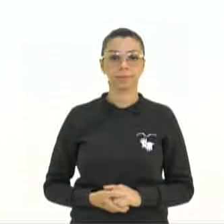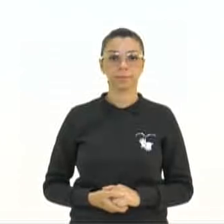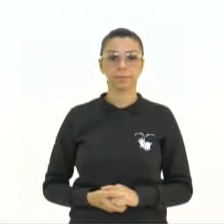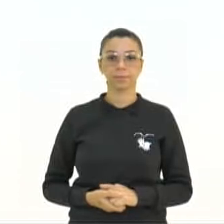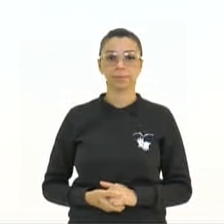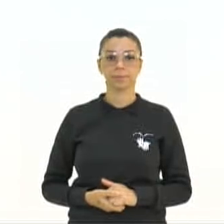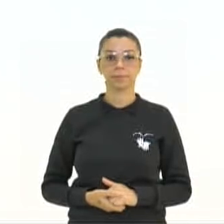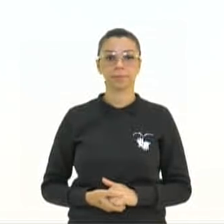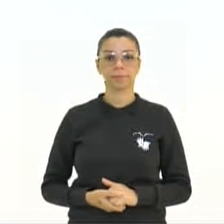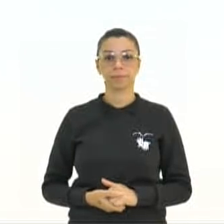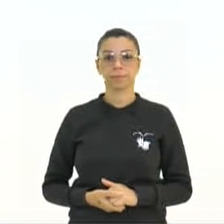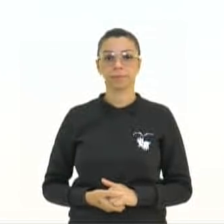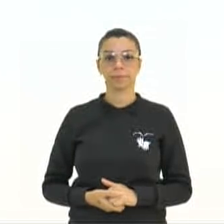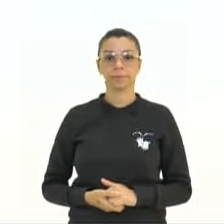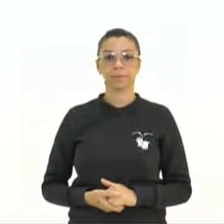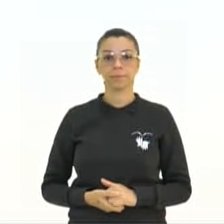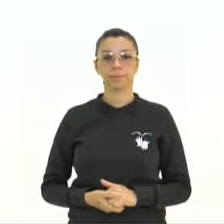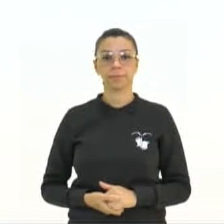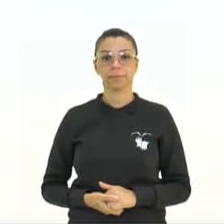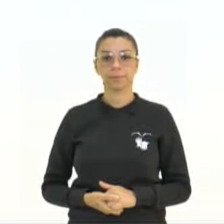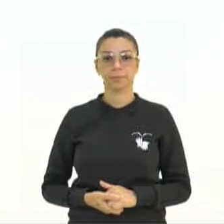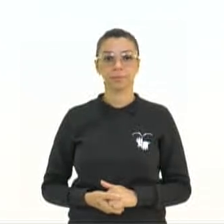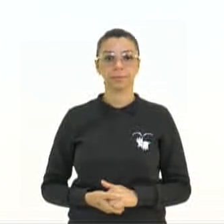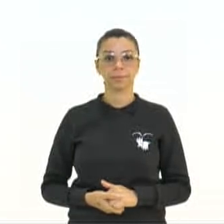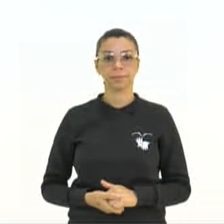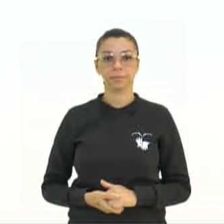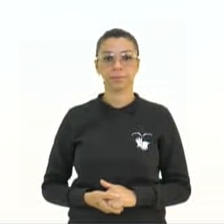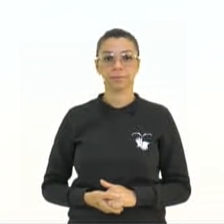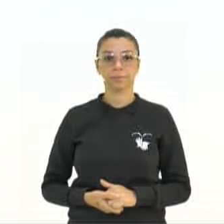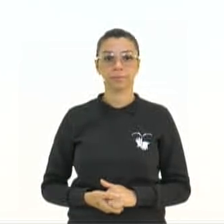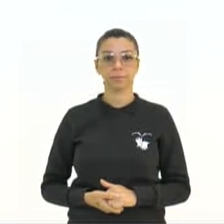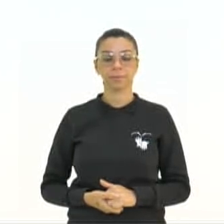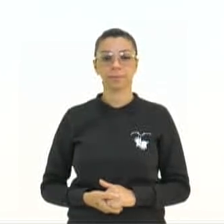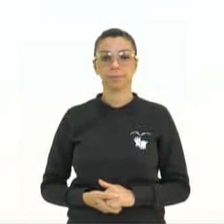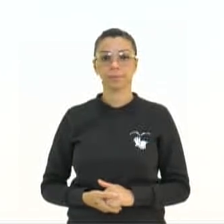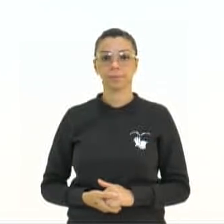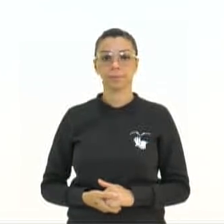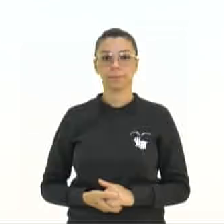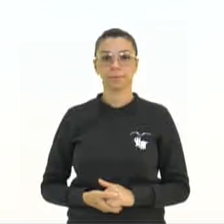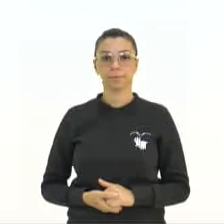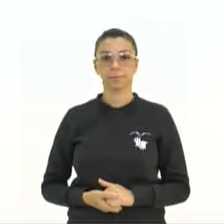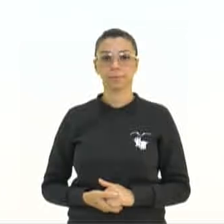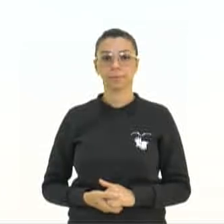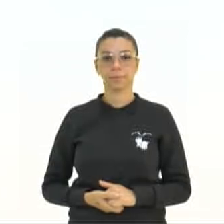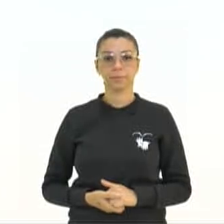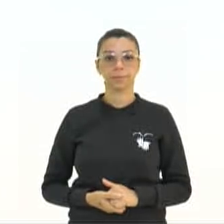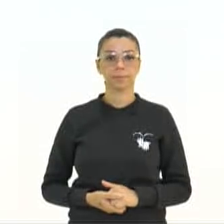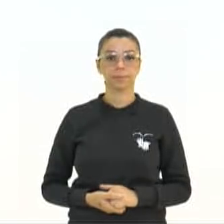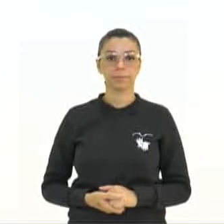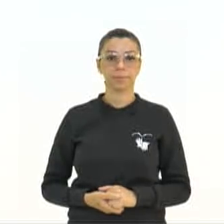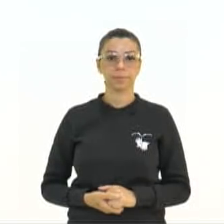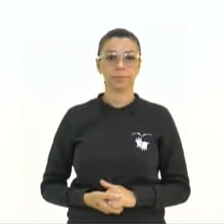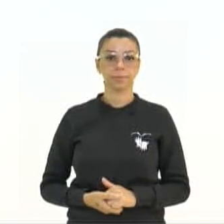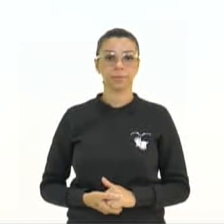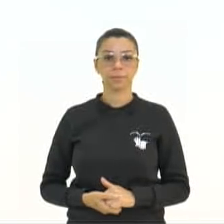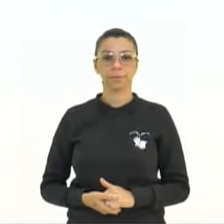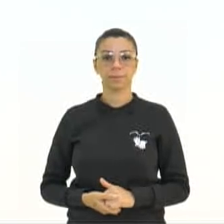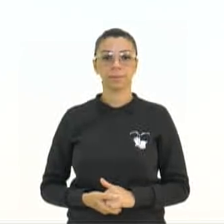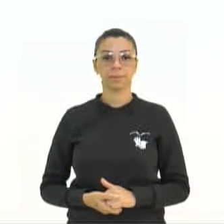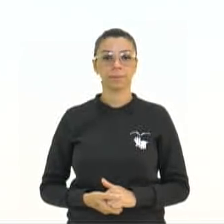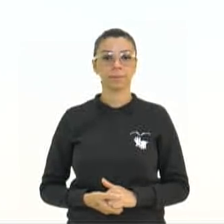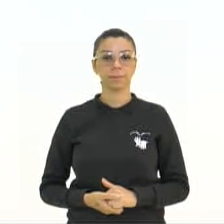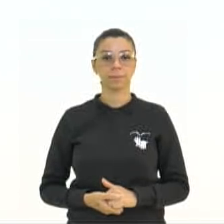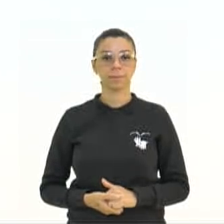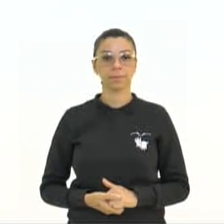Bob was cleaning the bathroom. After that, I emptied the rubbish. Bob collected all